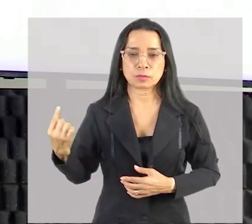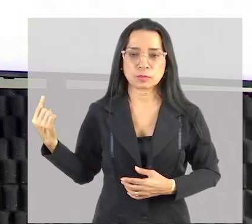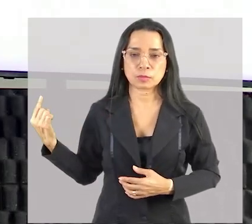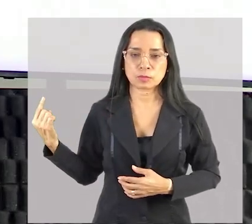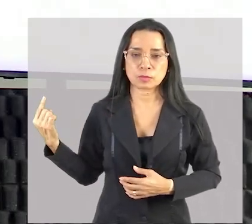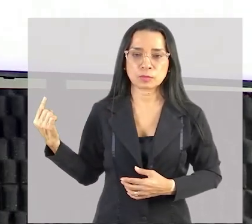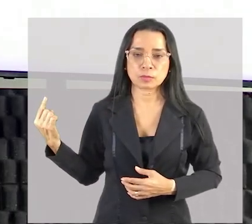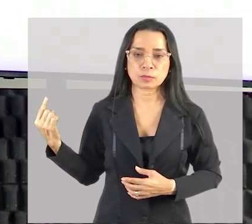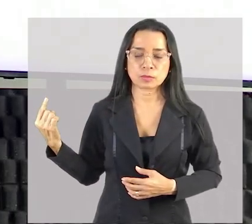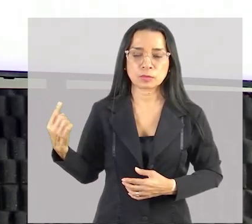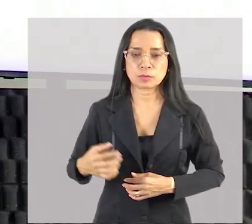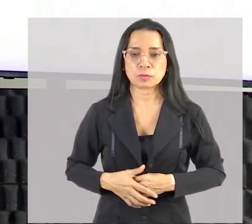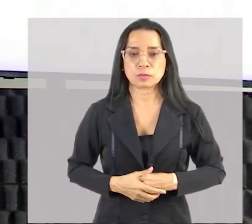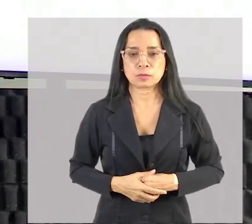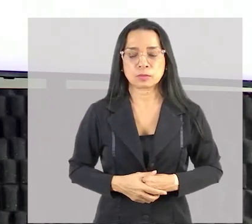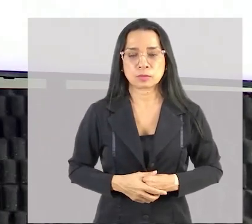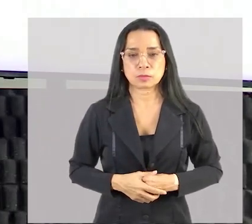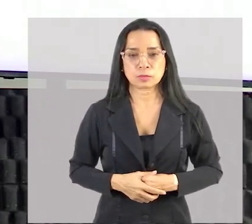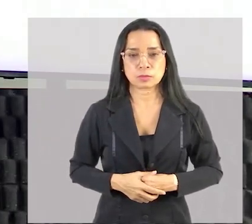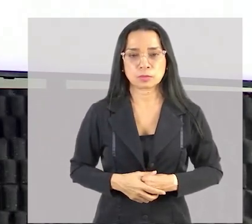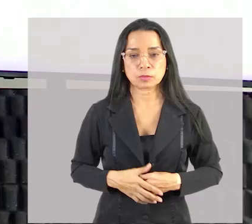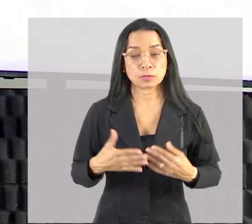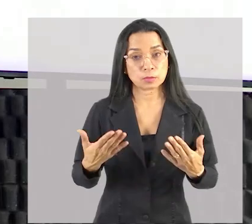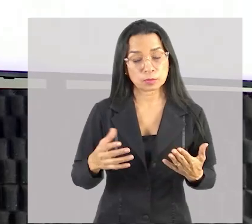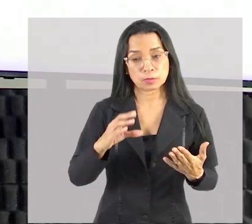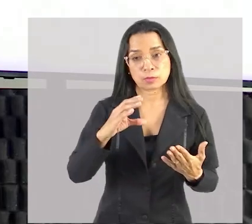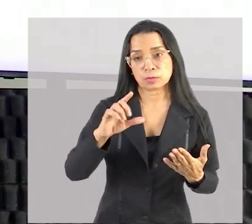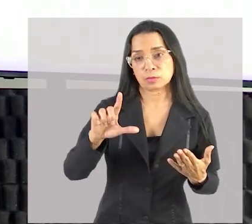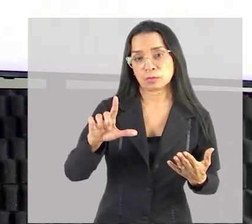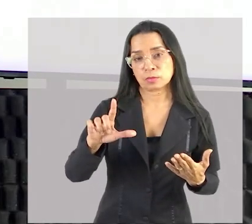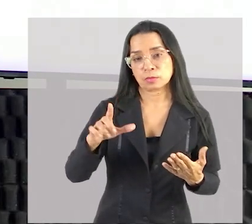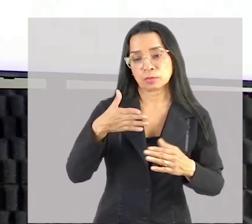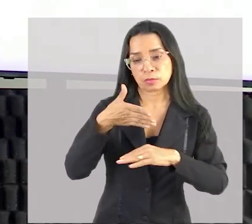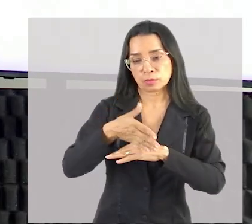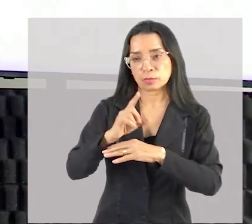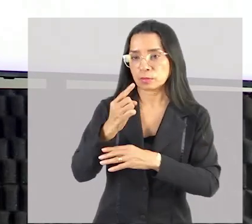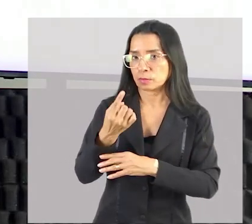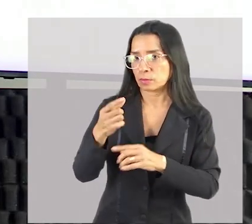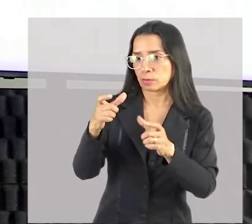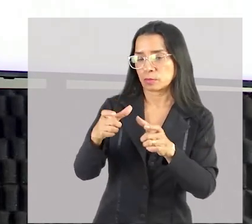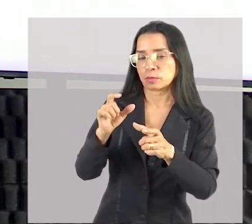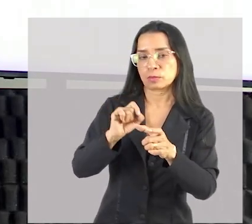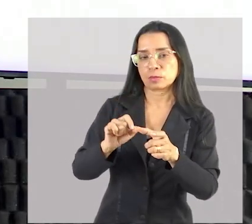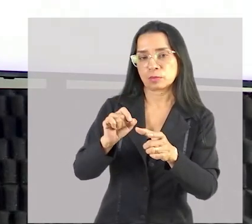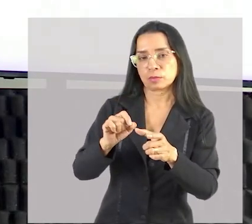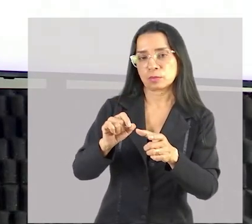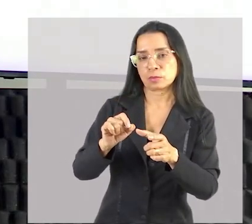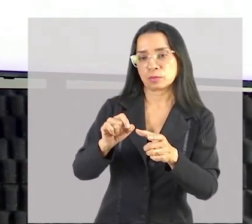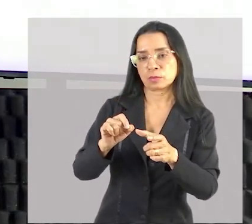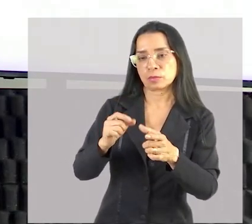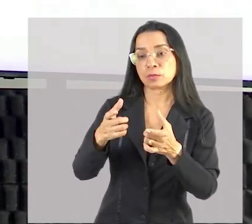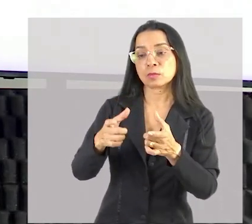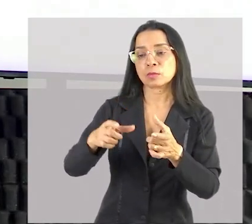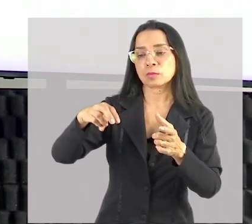Se eu tentar colocar um cloro, o cloro só pode entrar em um lugar, na posição meta.